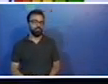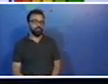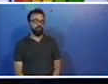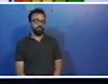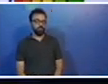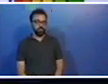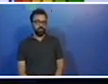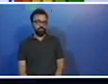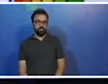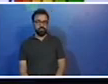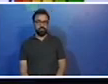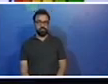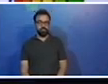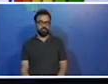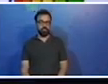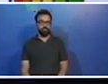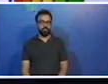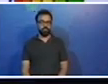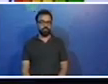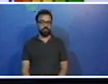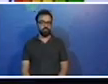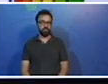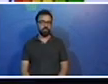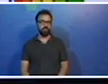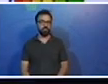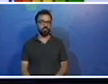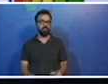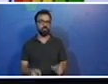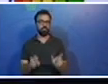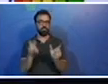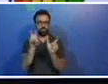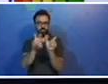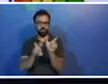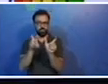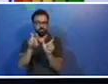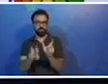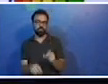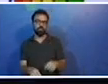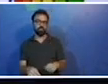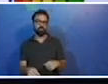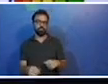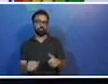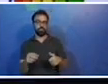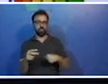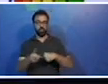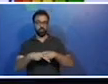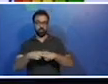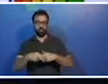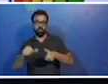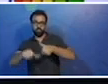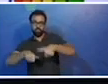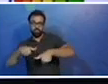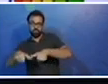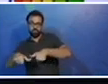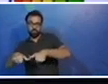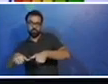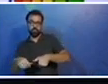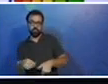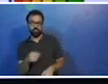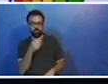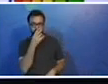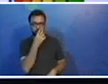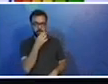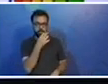o assunto de advérbio é muito extenso, né? Então, o advérbio ele tem a função de modificar o verbo, de dar uma ênfase,